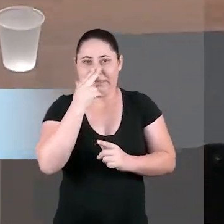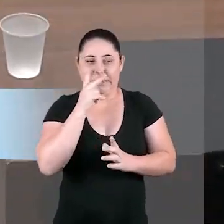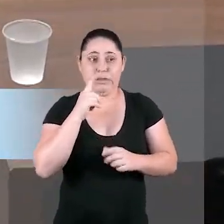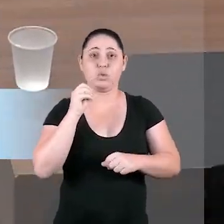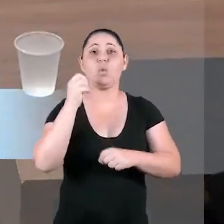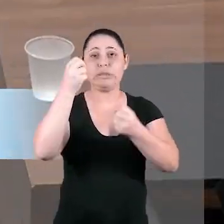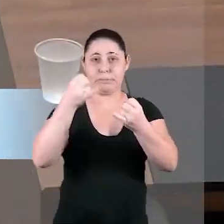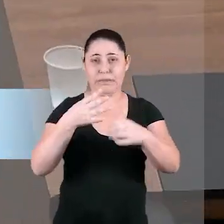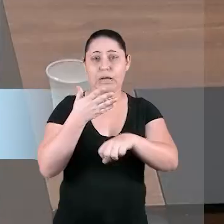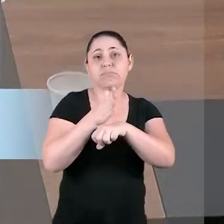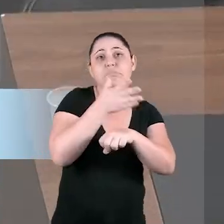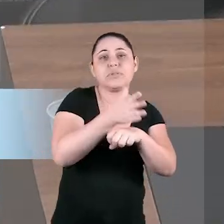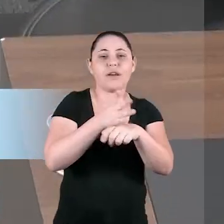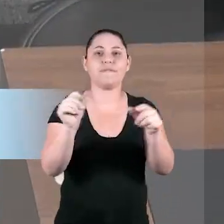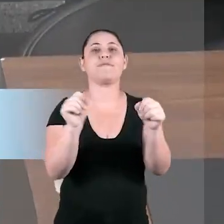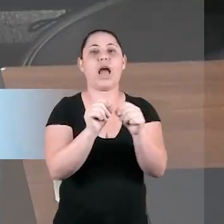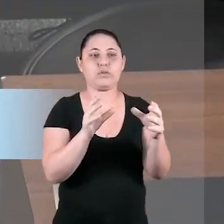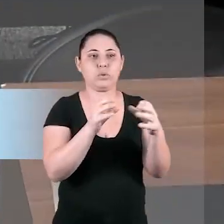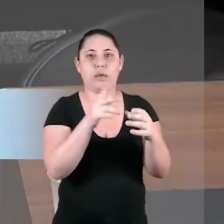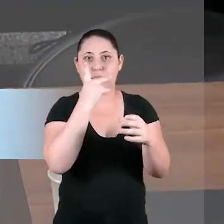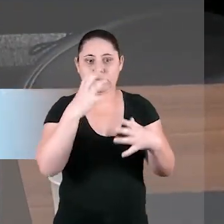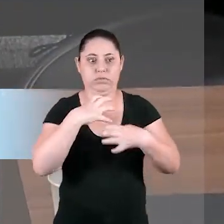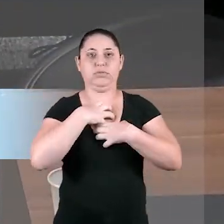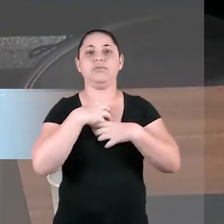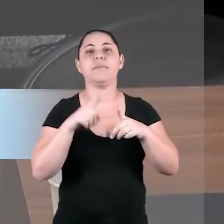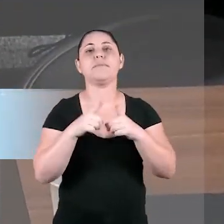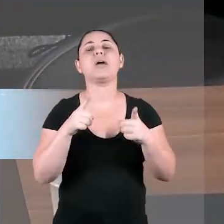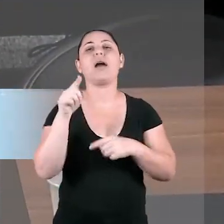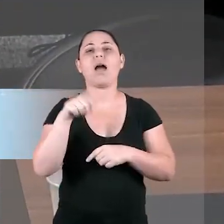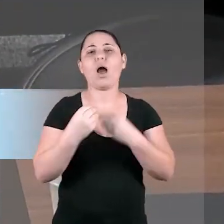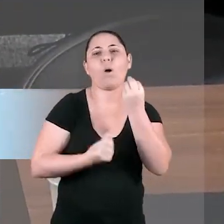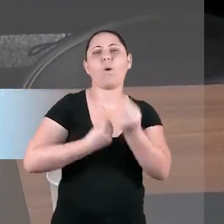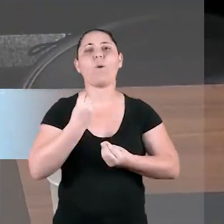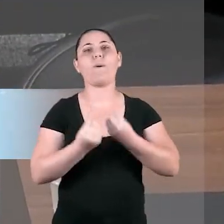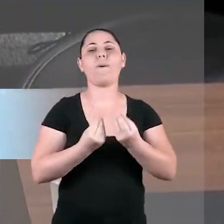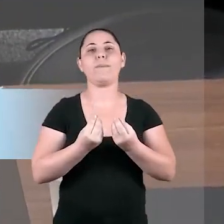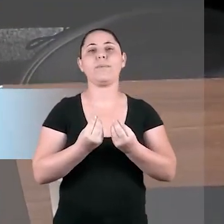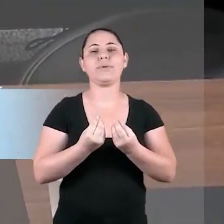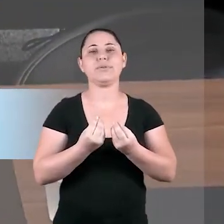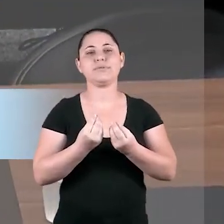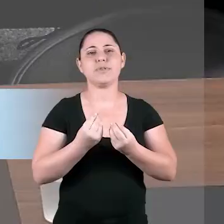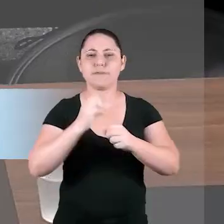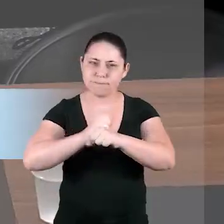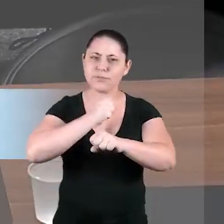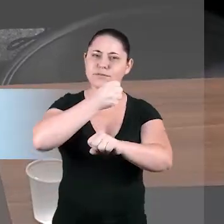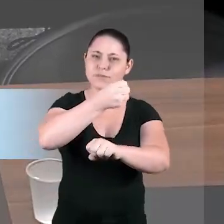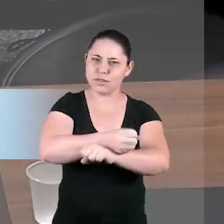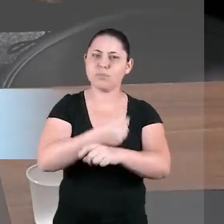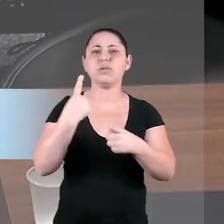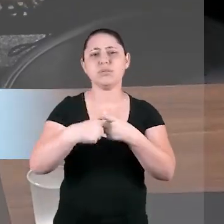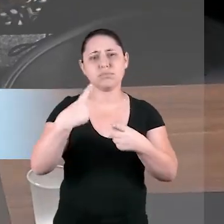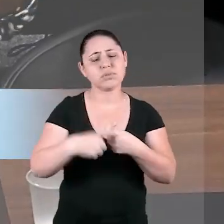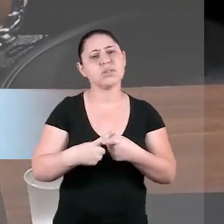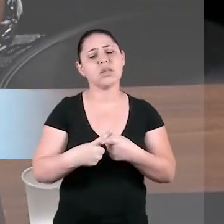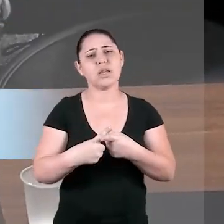faz, tem coisa que é assustadora, assim, mas é uma forma de